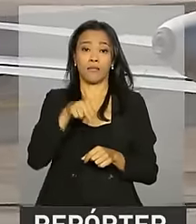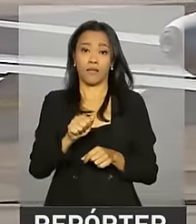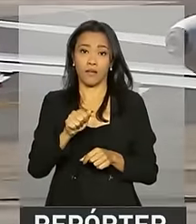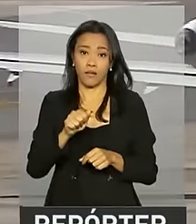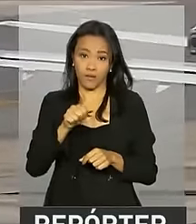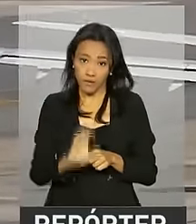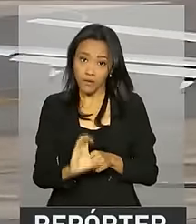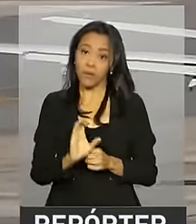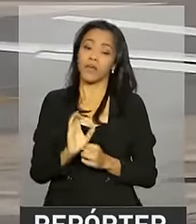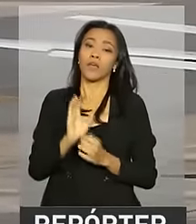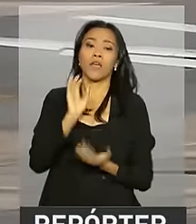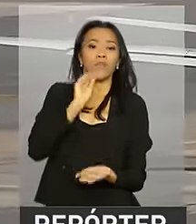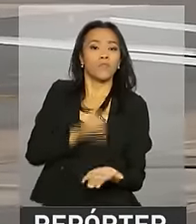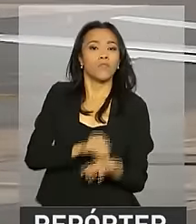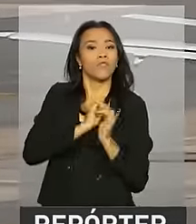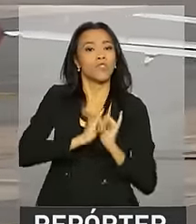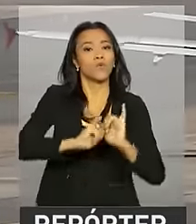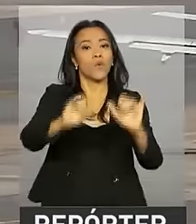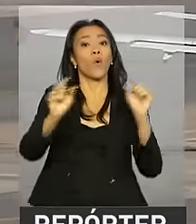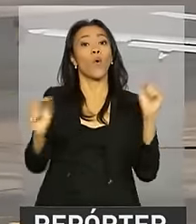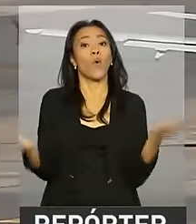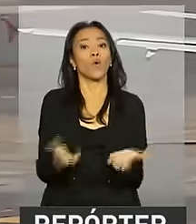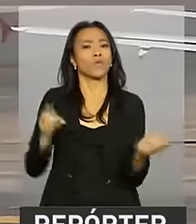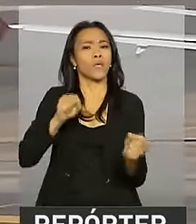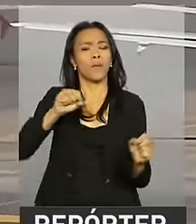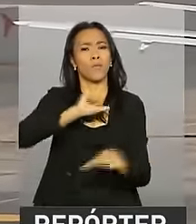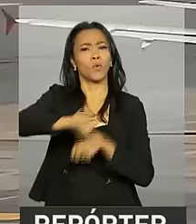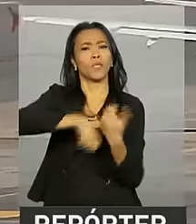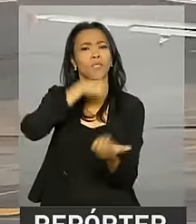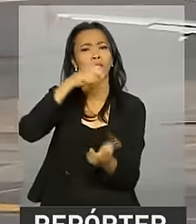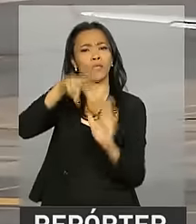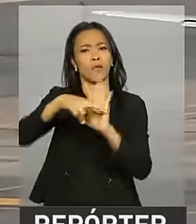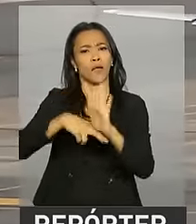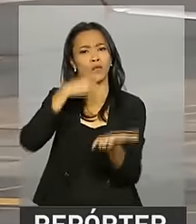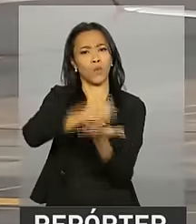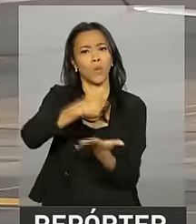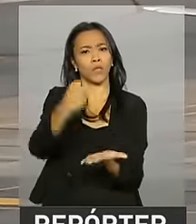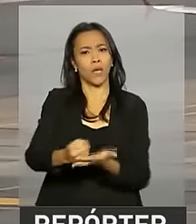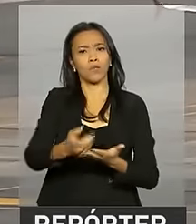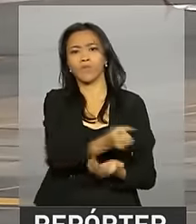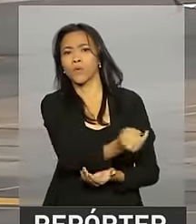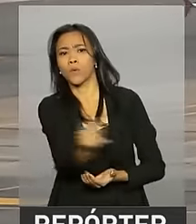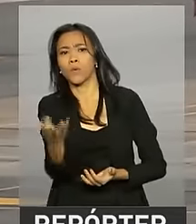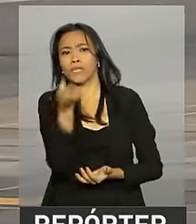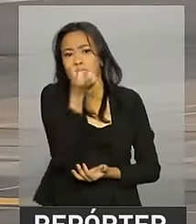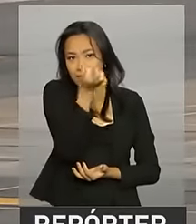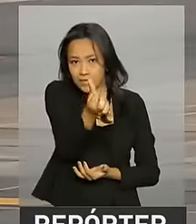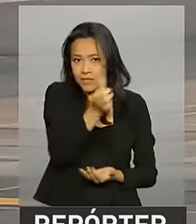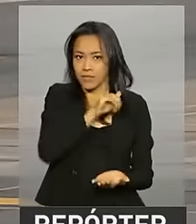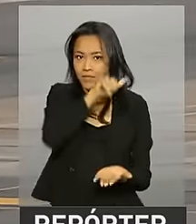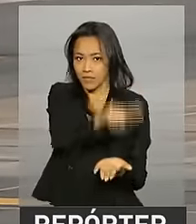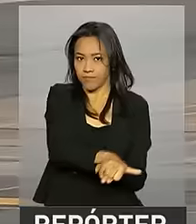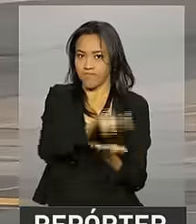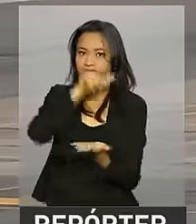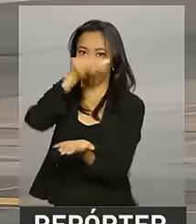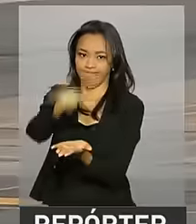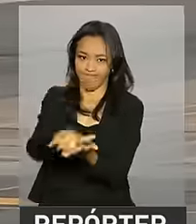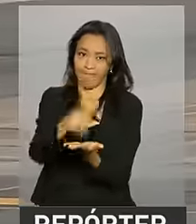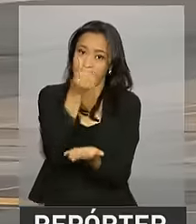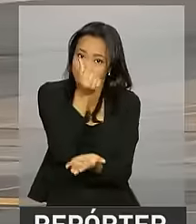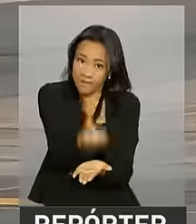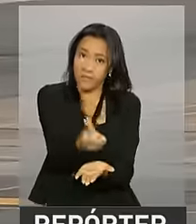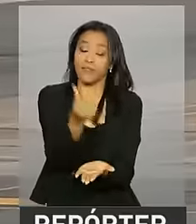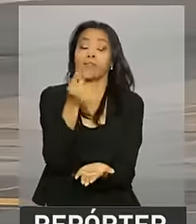hoje mudanças nas nos contratos de concessão de seis aeroportos e esclarece que as